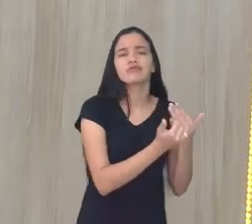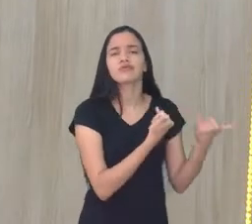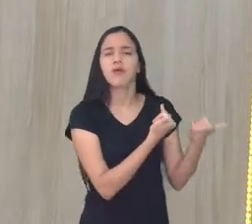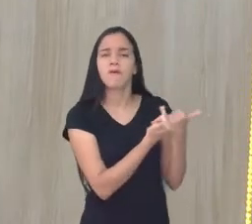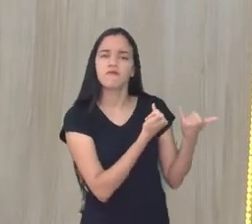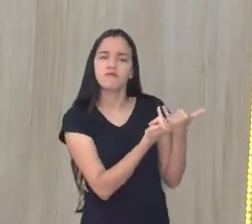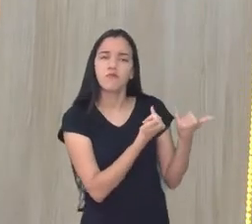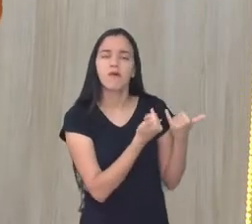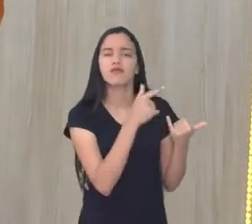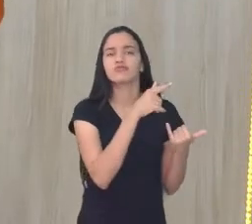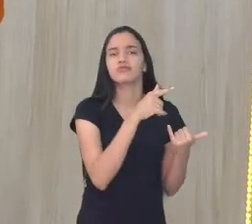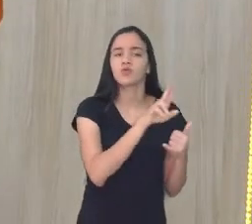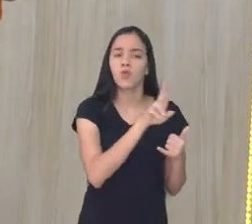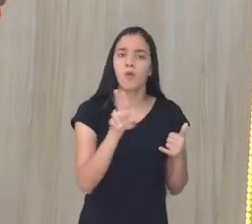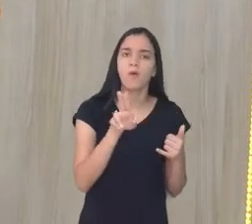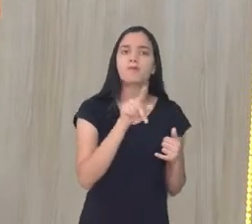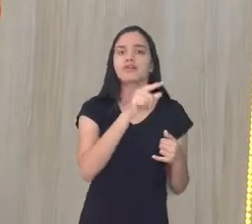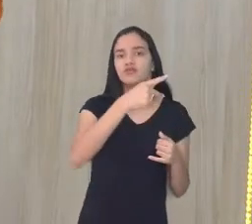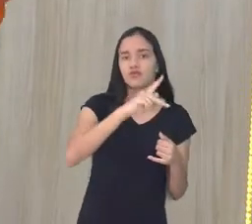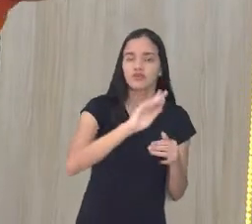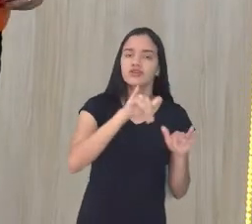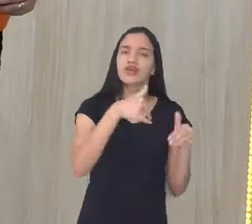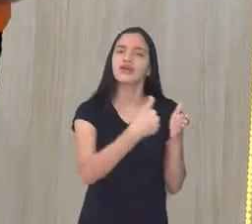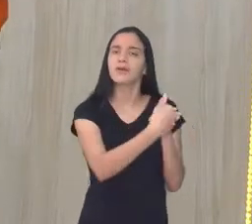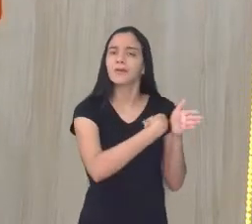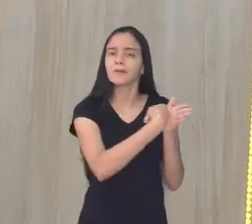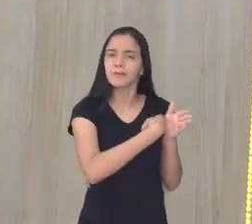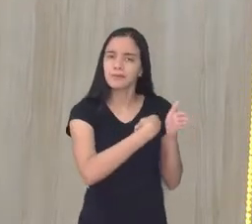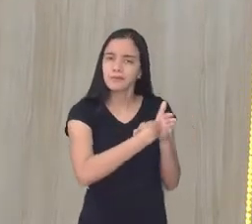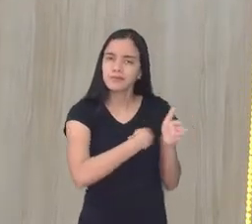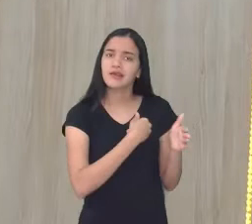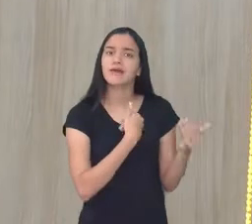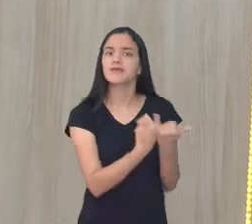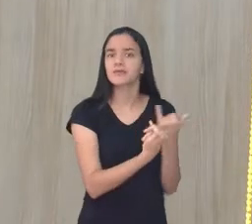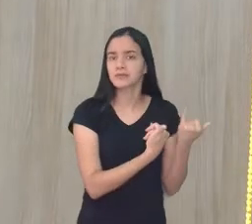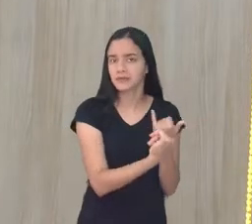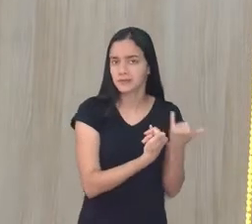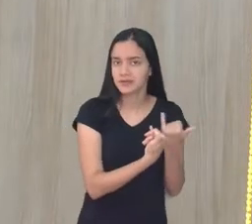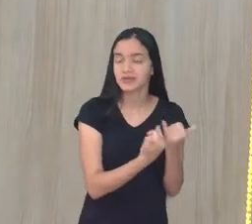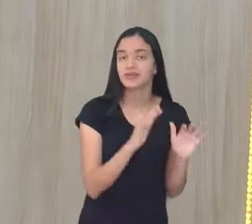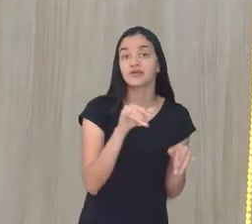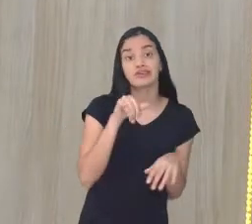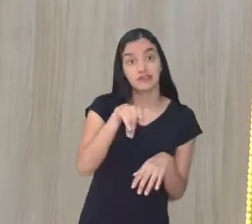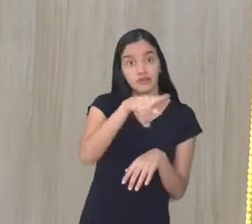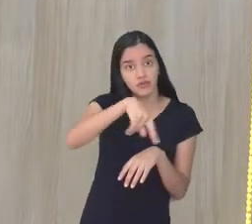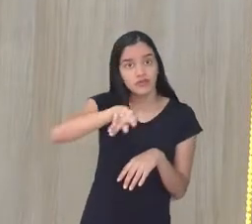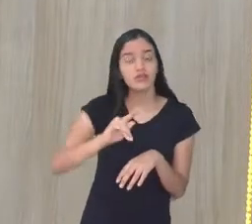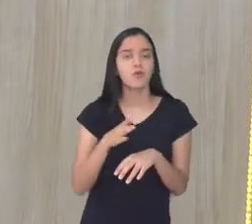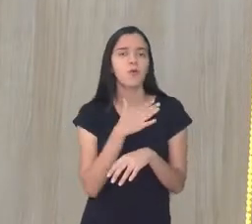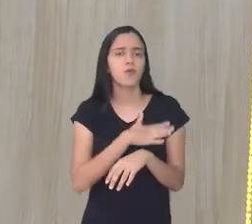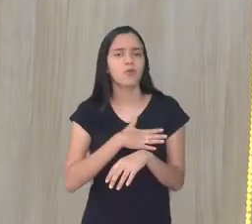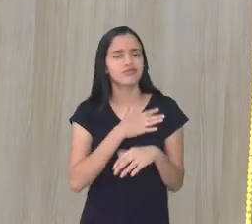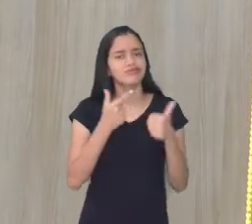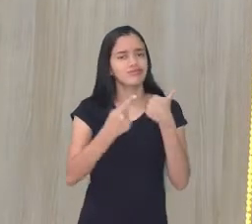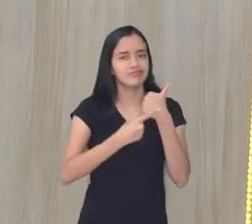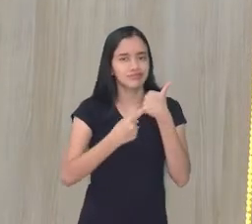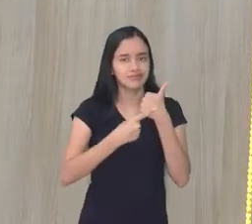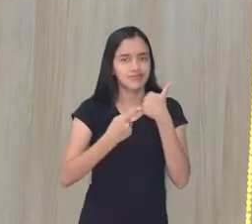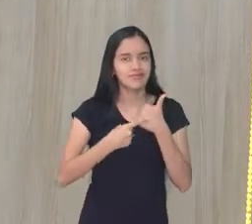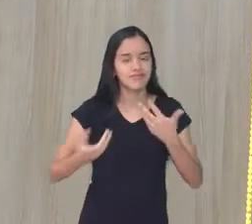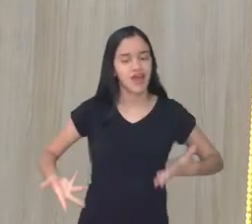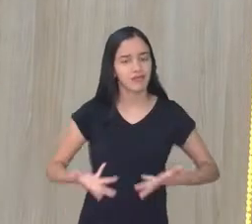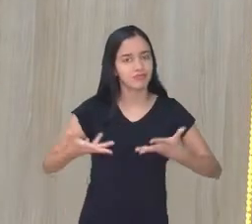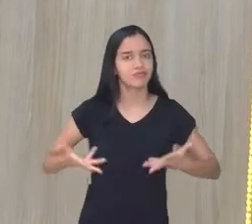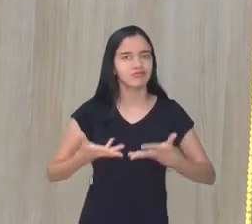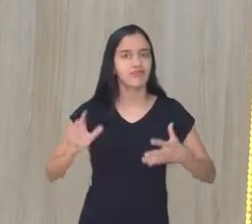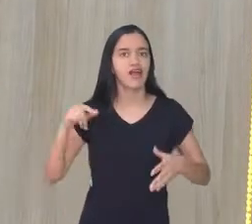vocês que estão assistindo, respondendo, fazendo perguntas, dando informações. E se estão gostando, dá um likezinho lá para incentivar,